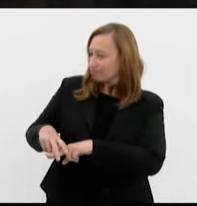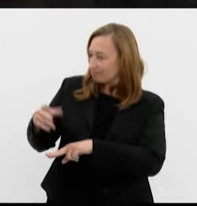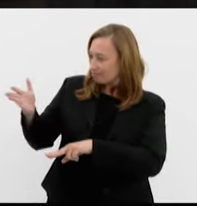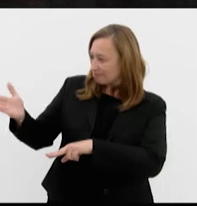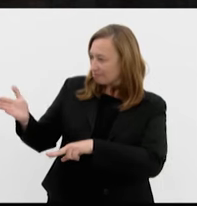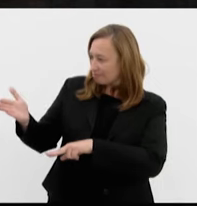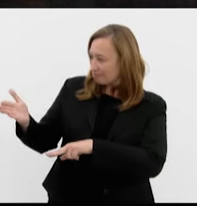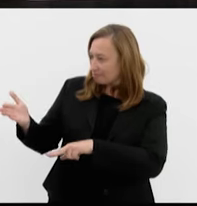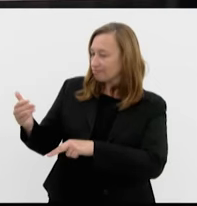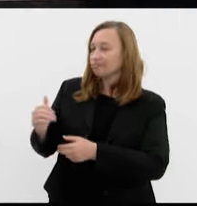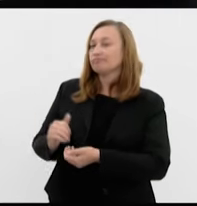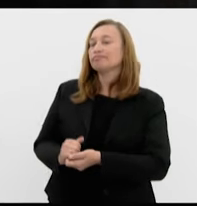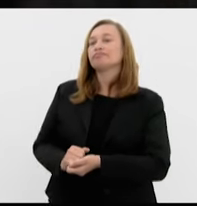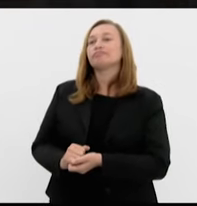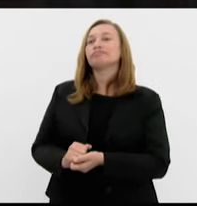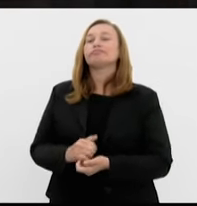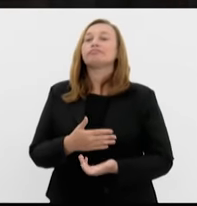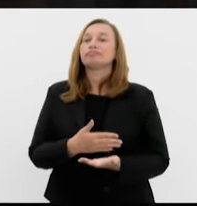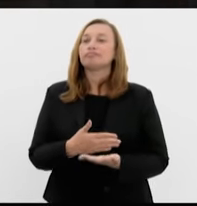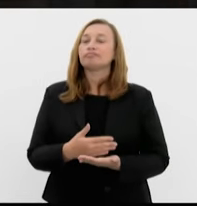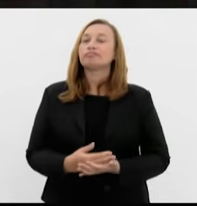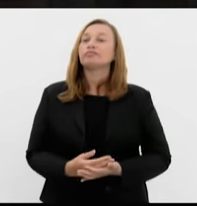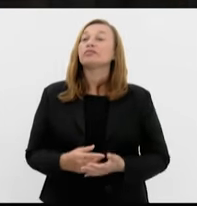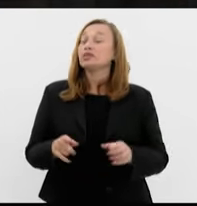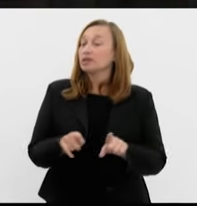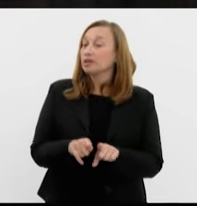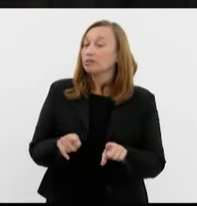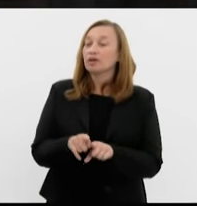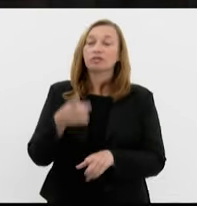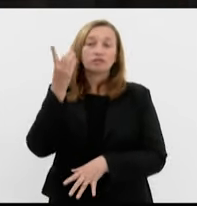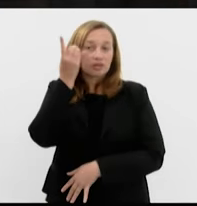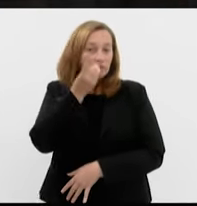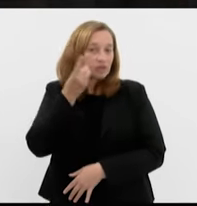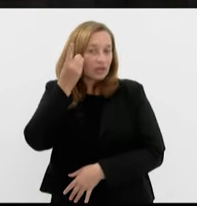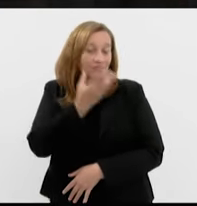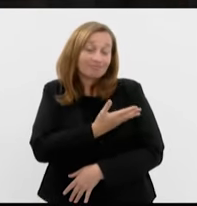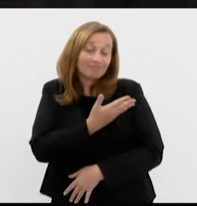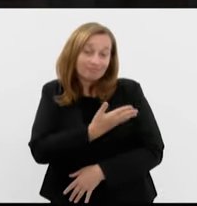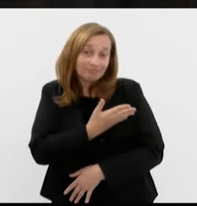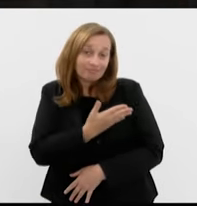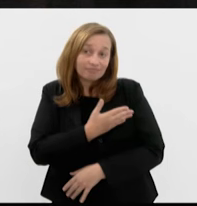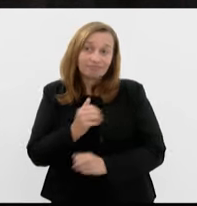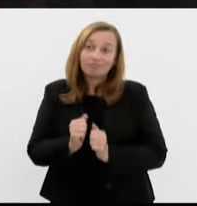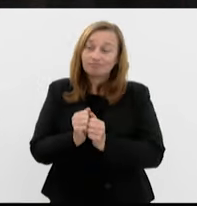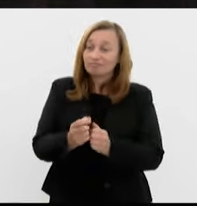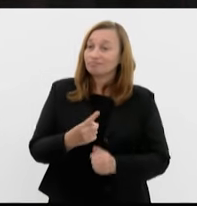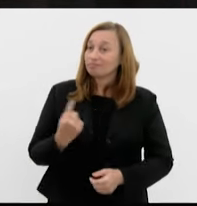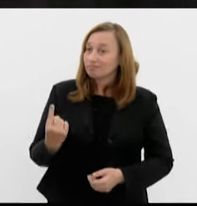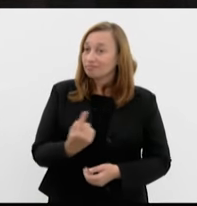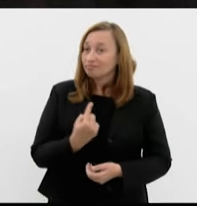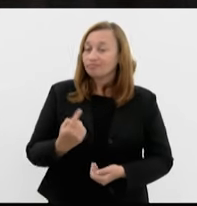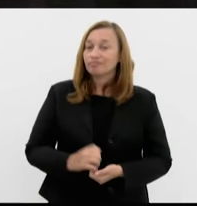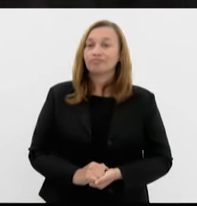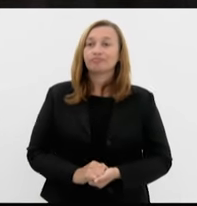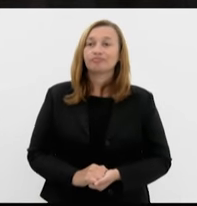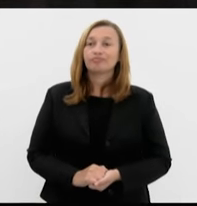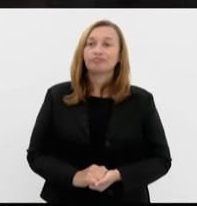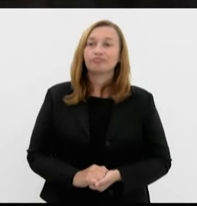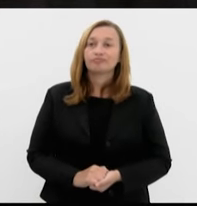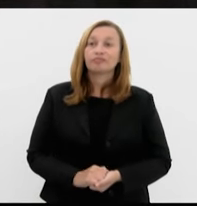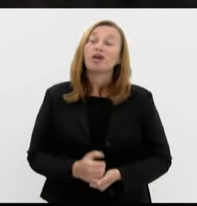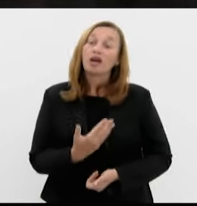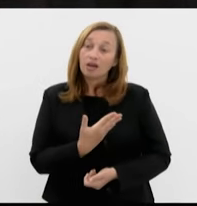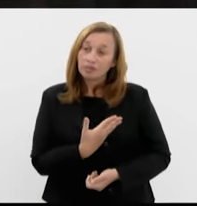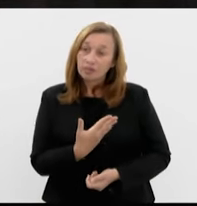vossa excelência presidindo a sessão também aos nobres deputados amigos que estão conosco aqui aqueles nossos